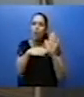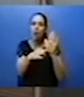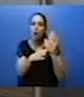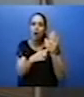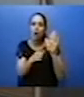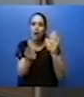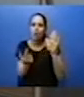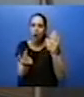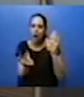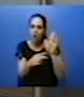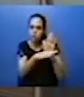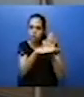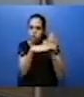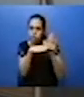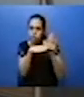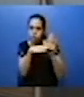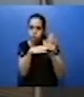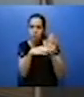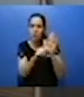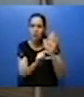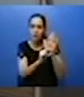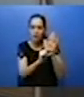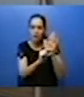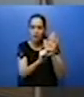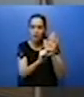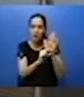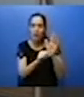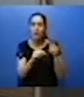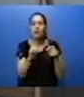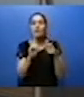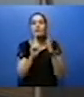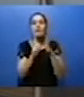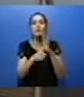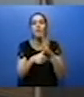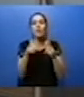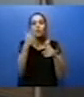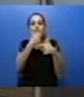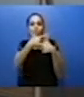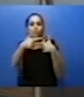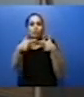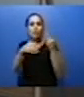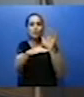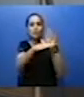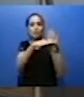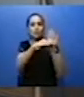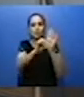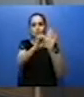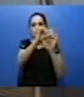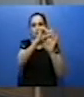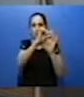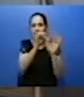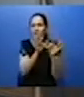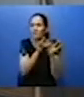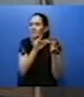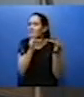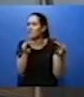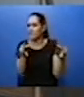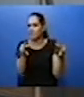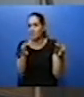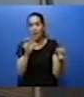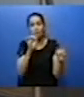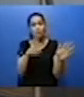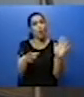os numeradores não é difícil e assim plus é só prestar atenção